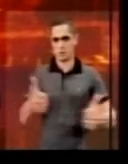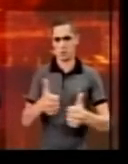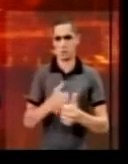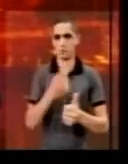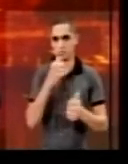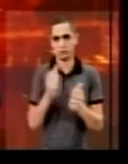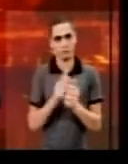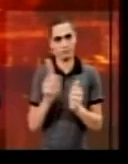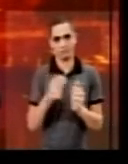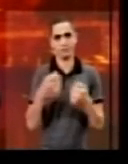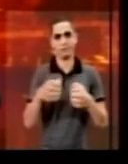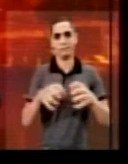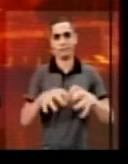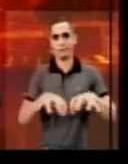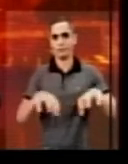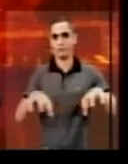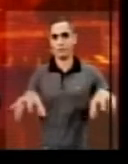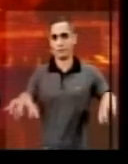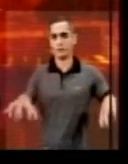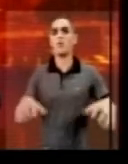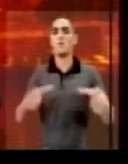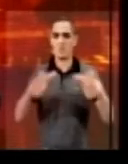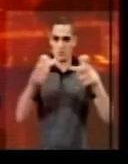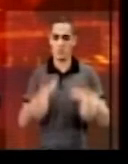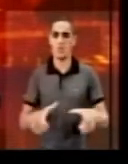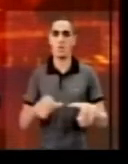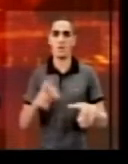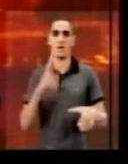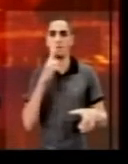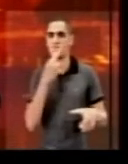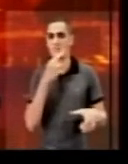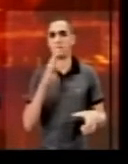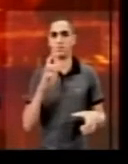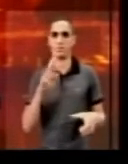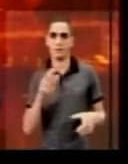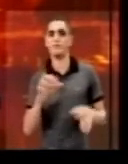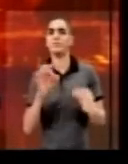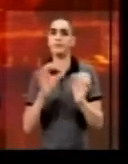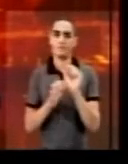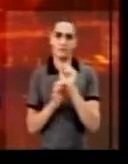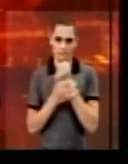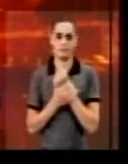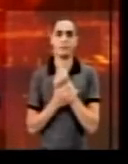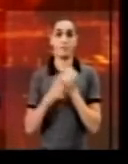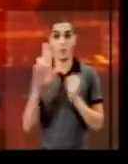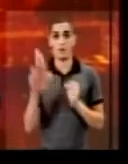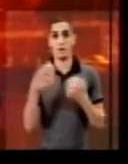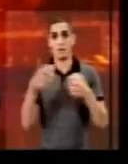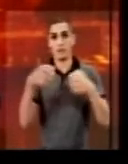se utilizar. Então, Os